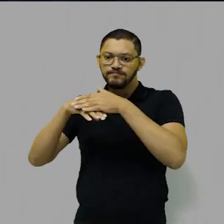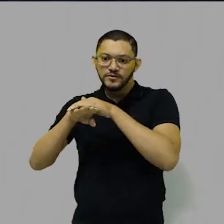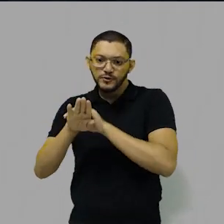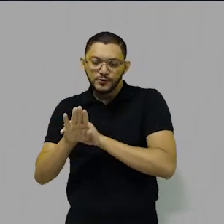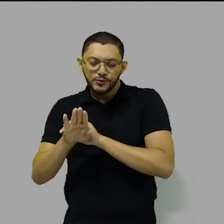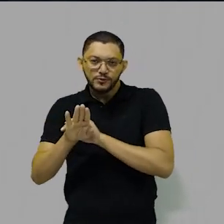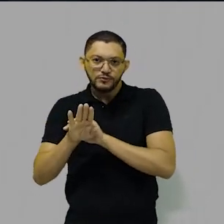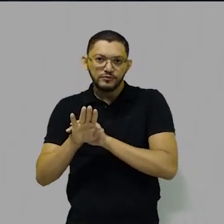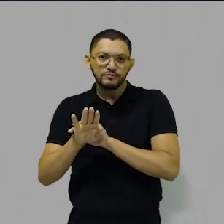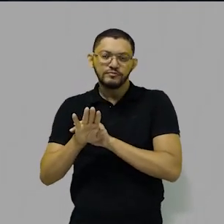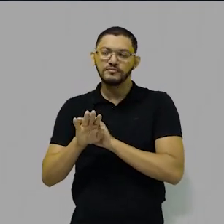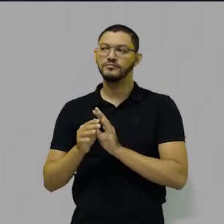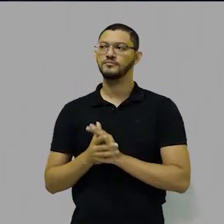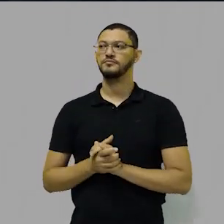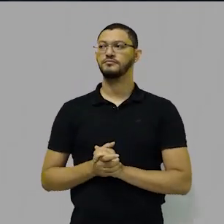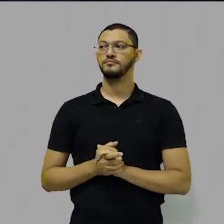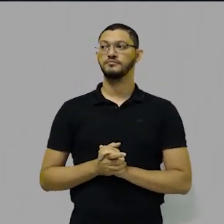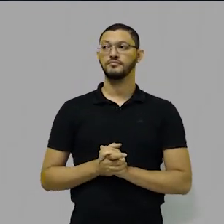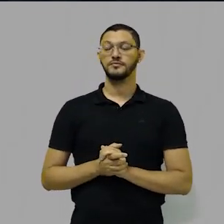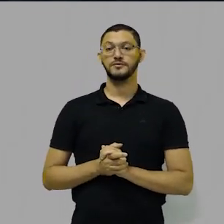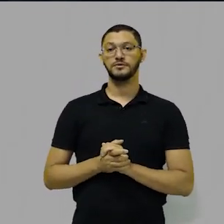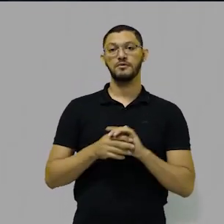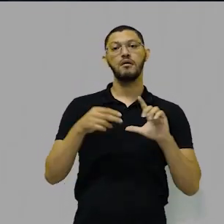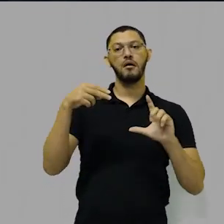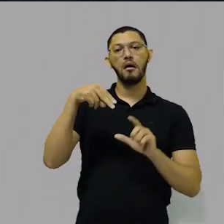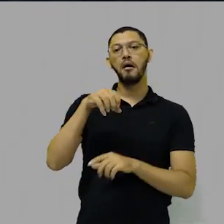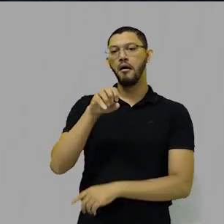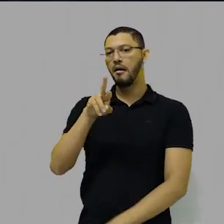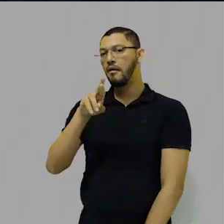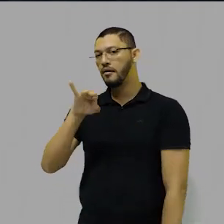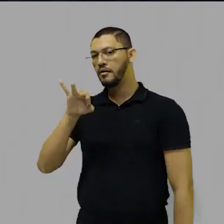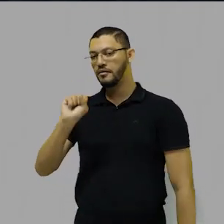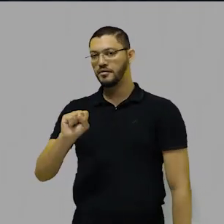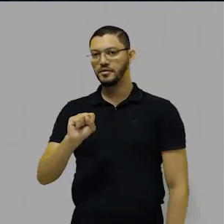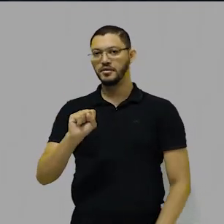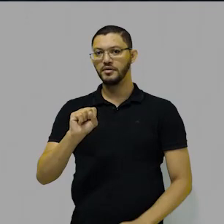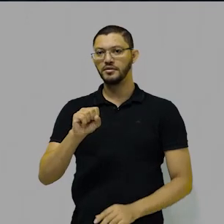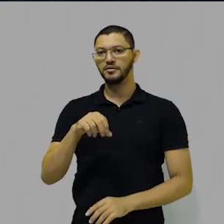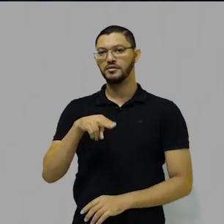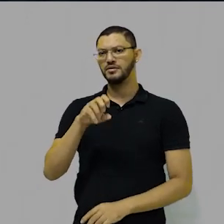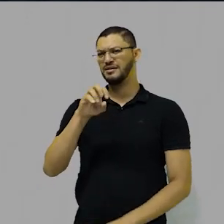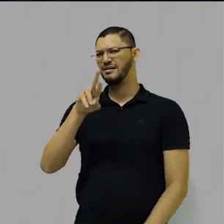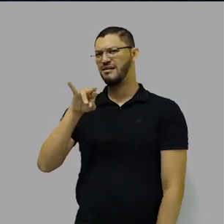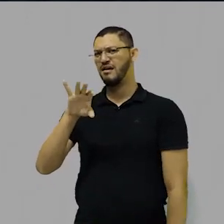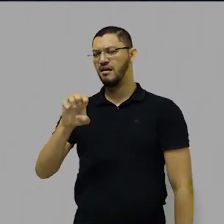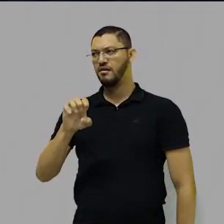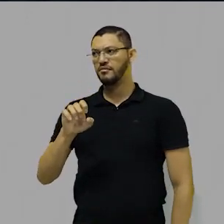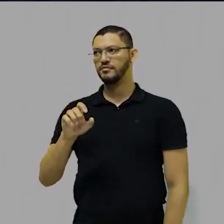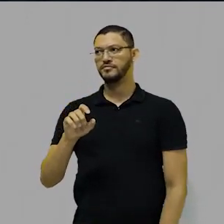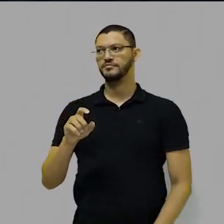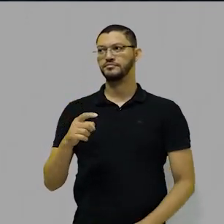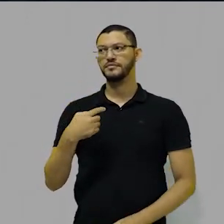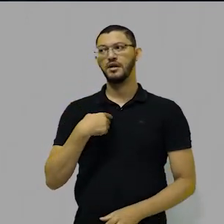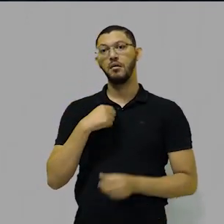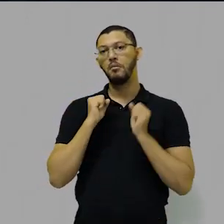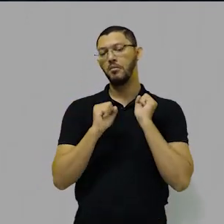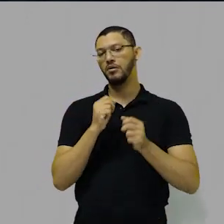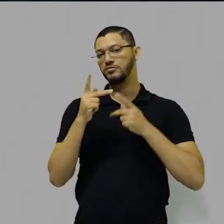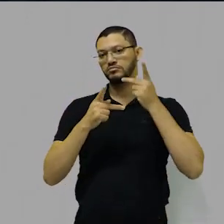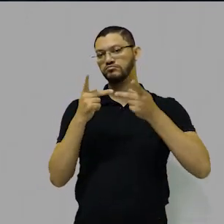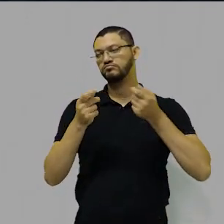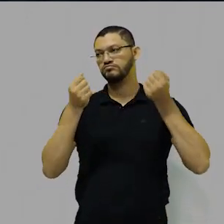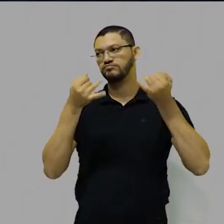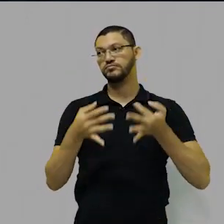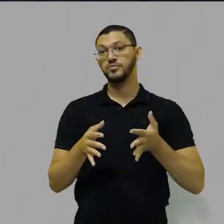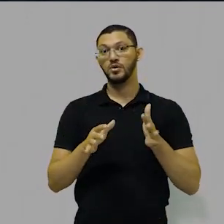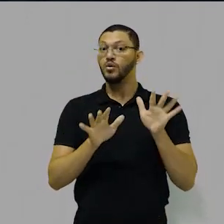implícito. Fica implícito. E nessa série em particular, o que eu posso falar para vocês